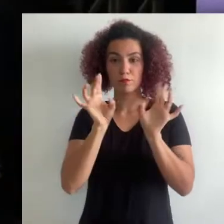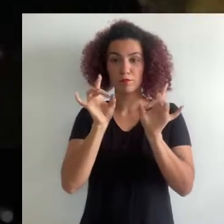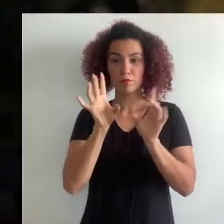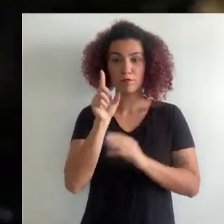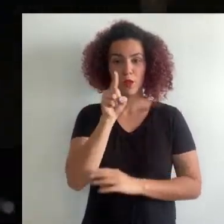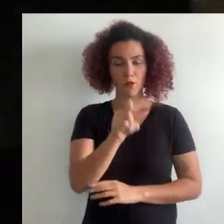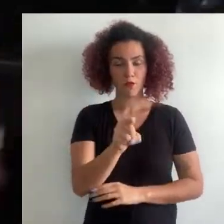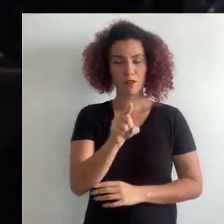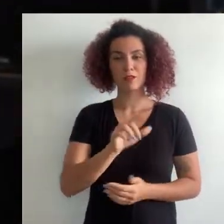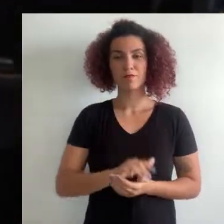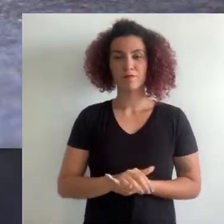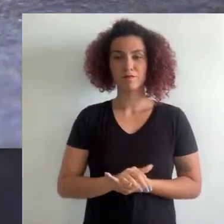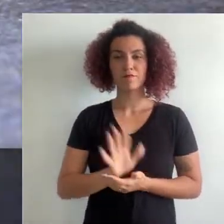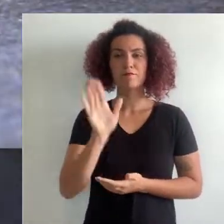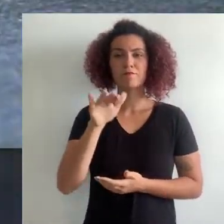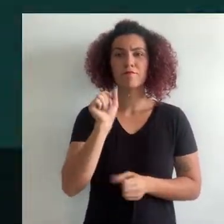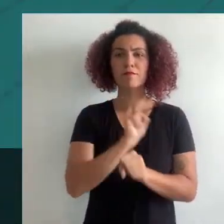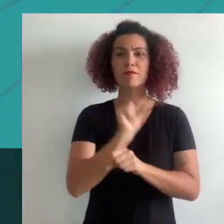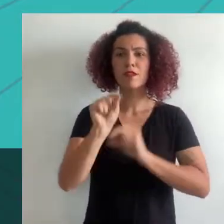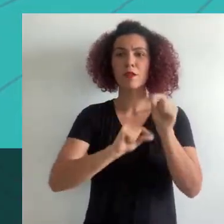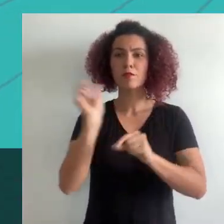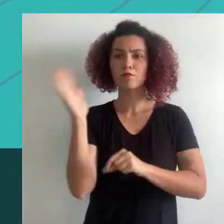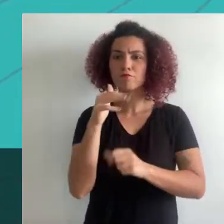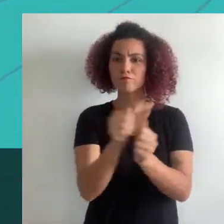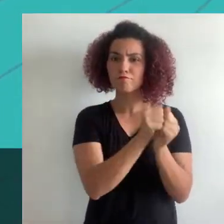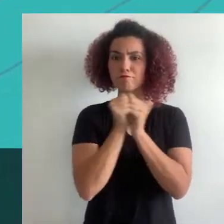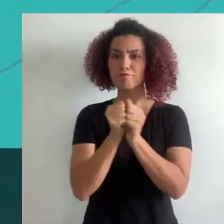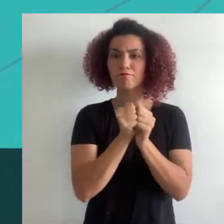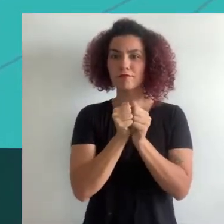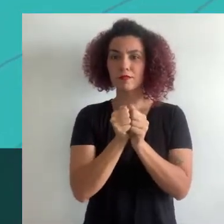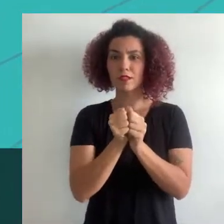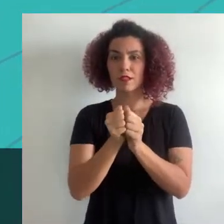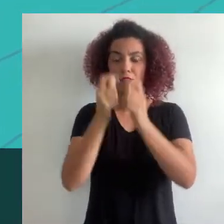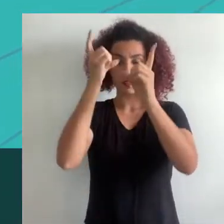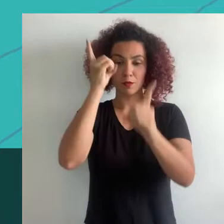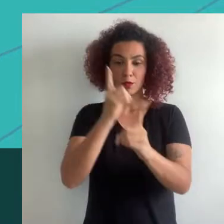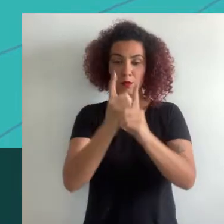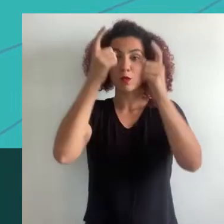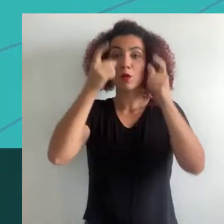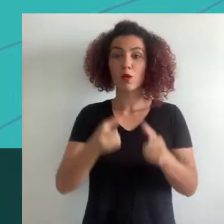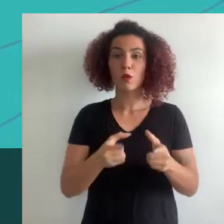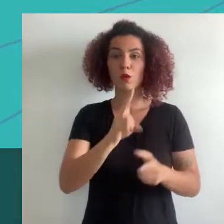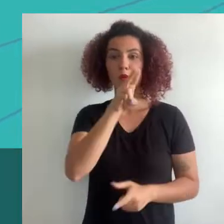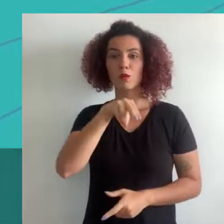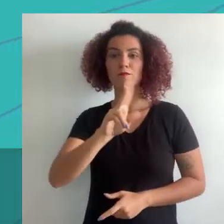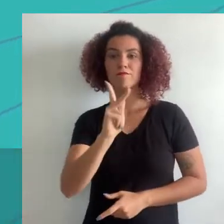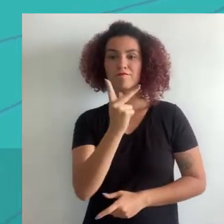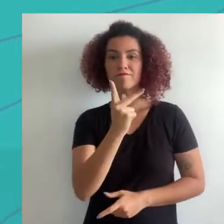E aí, tá esperando o que para embarcar nessa aventura? Localize-se no UniBH.